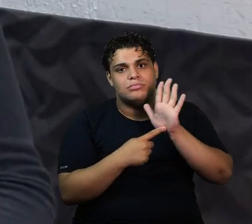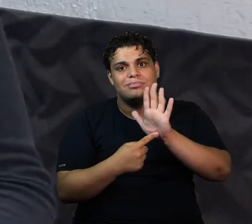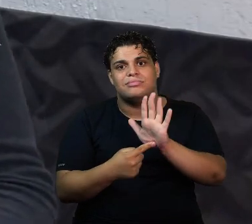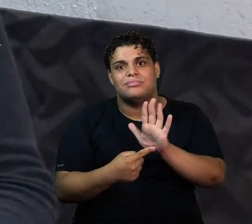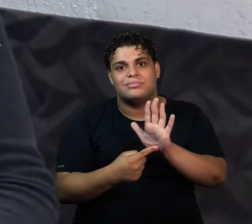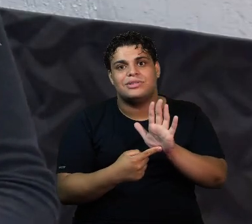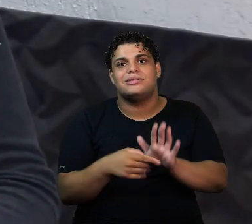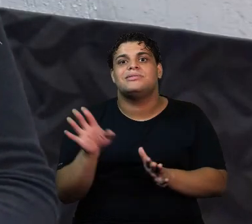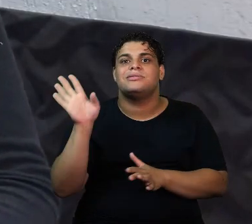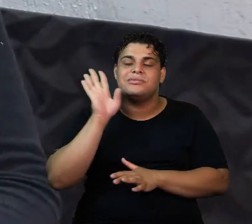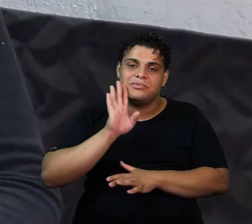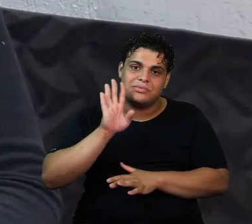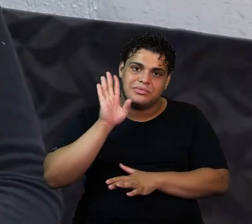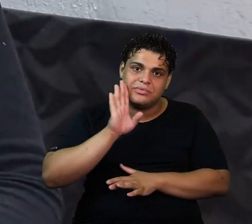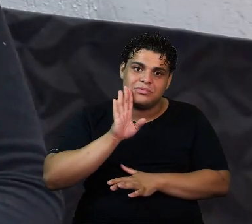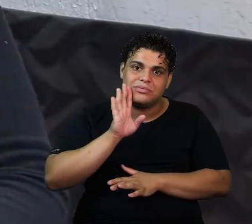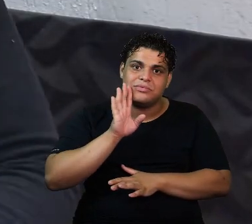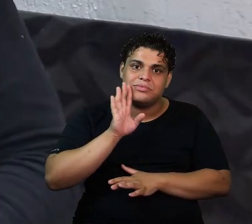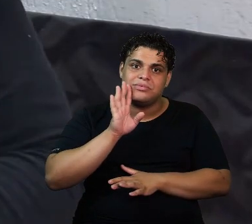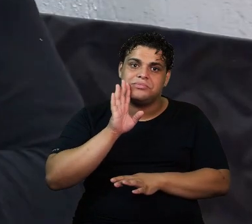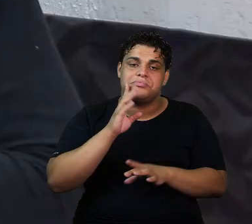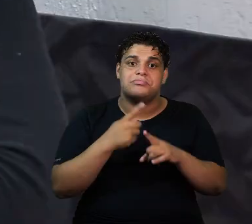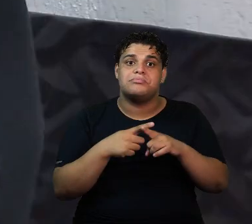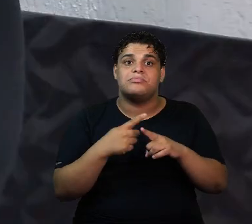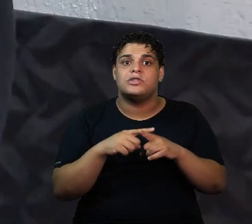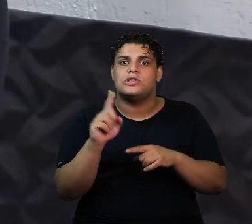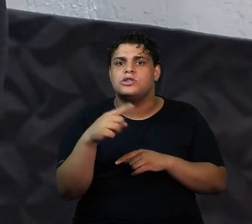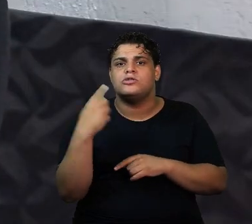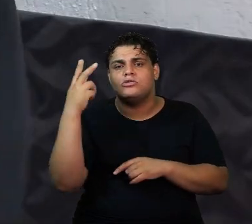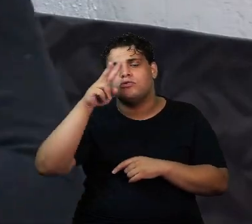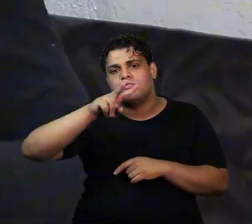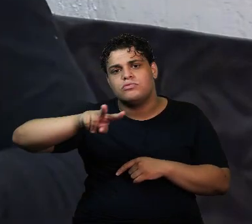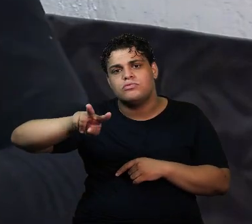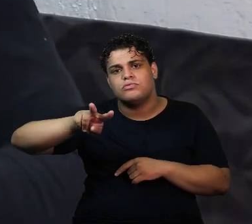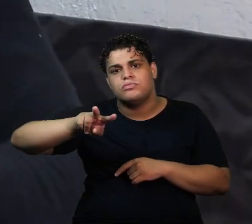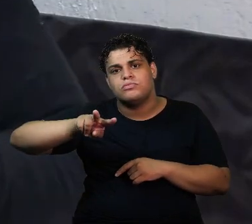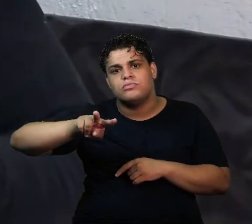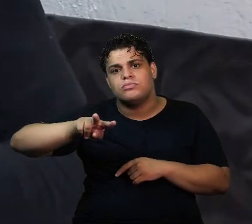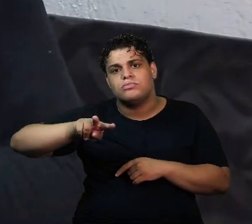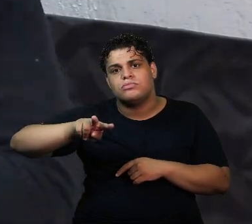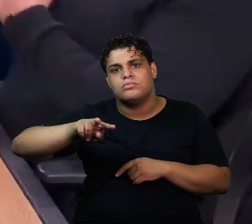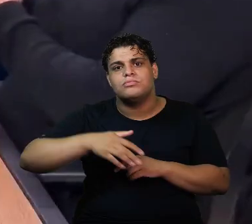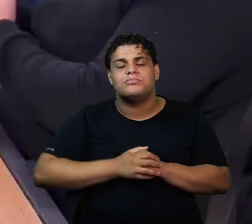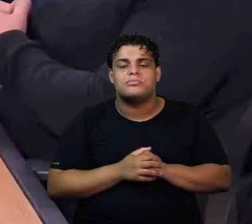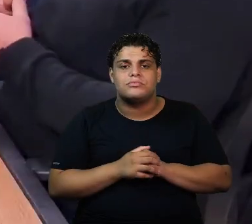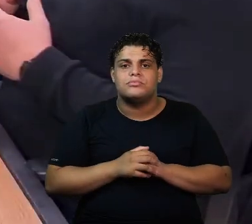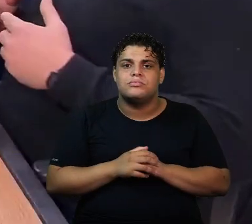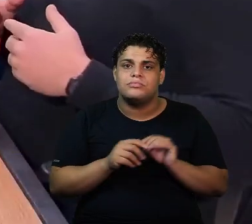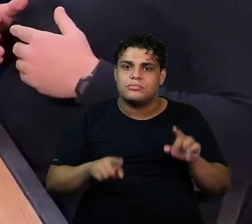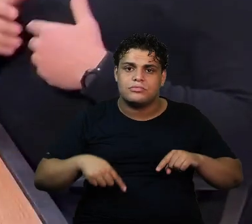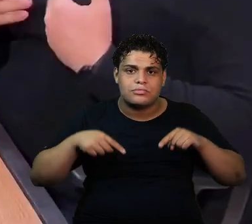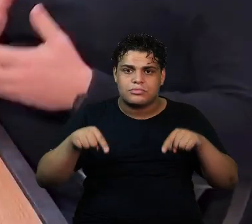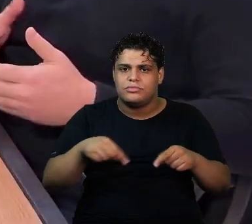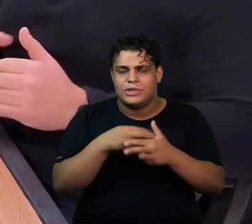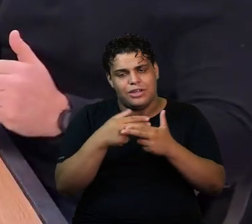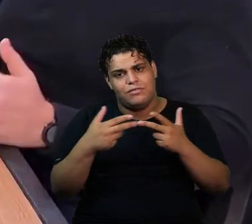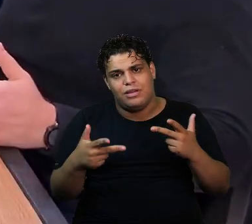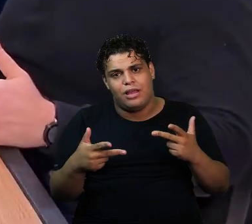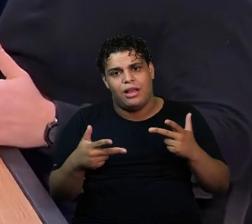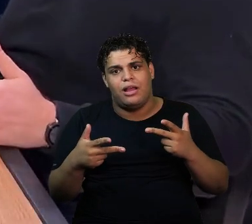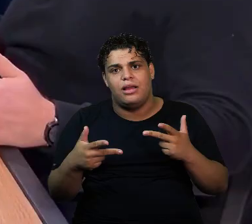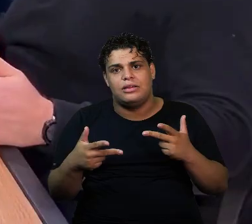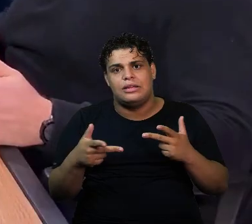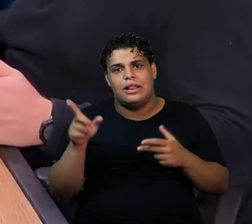Está sendo muito bacana, porque é onde a gente vê realmente. Claro que a gente fazia diversas ações já dentro